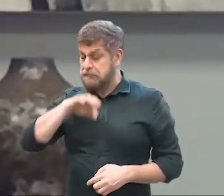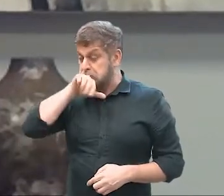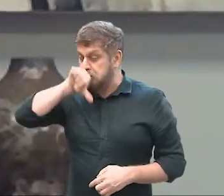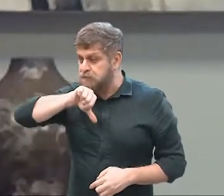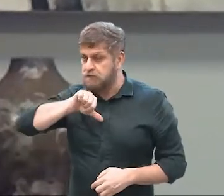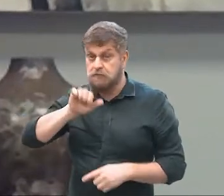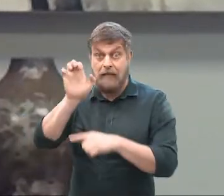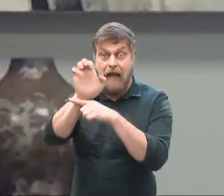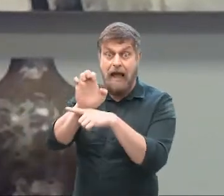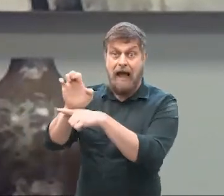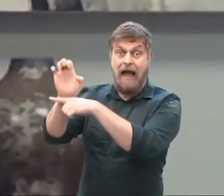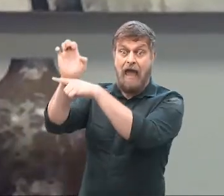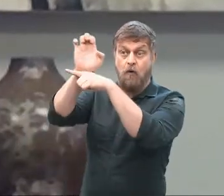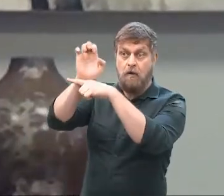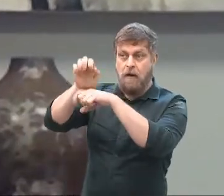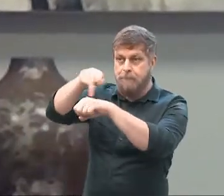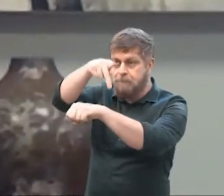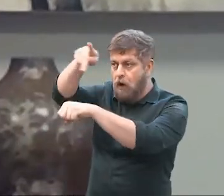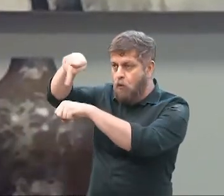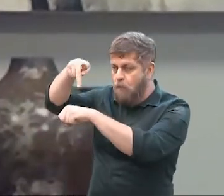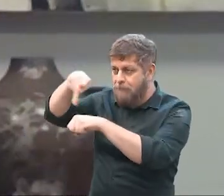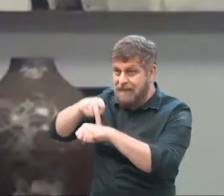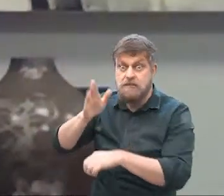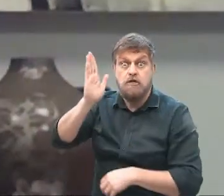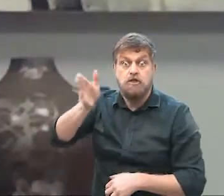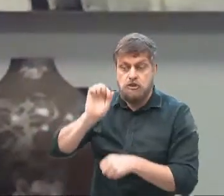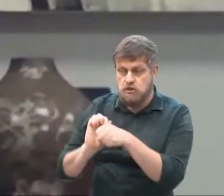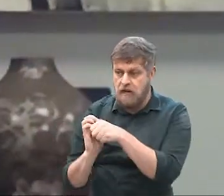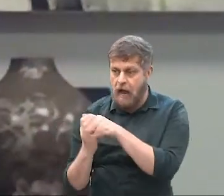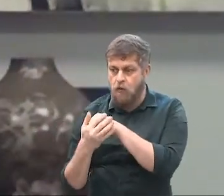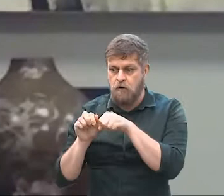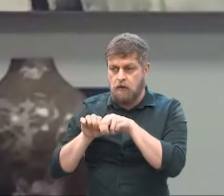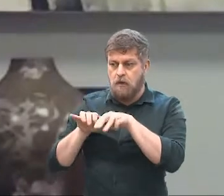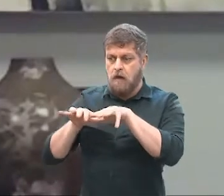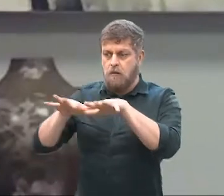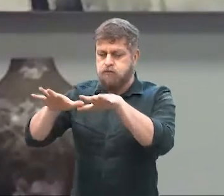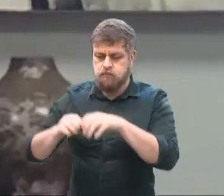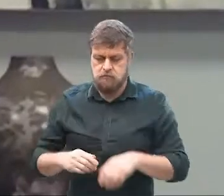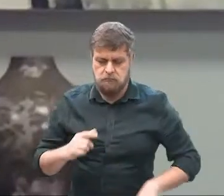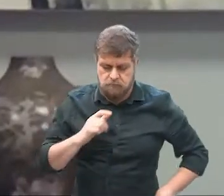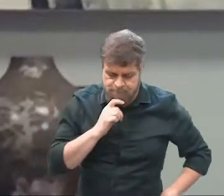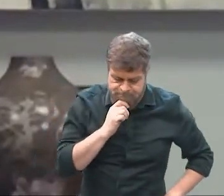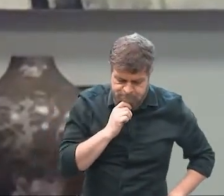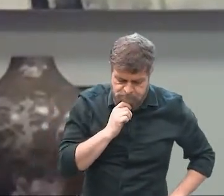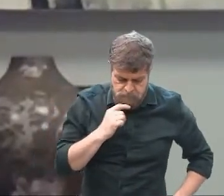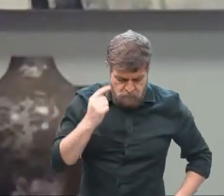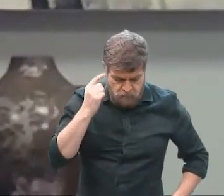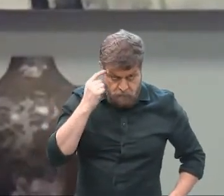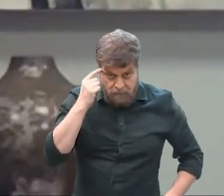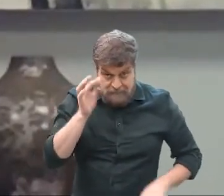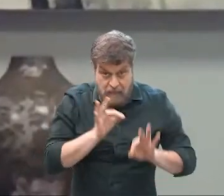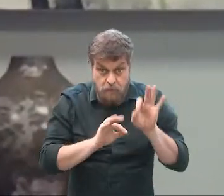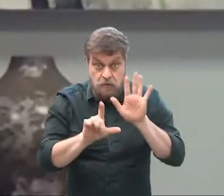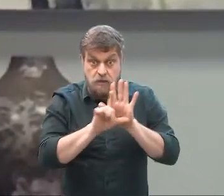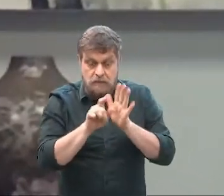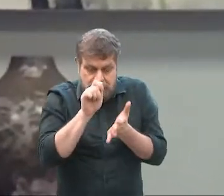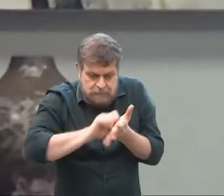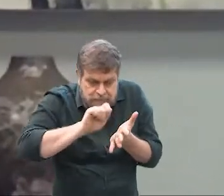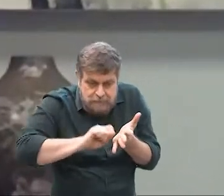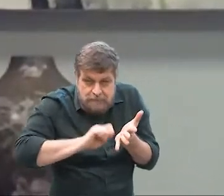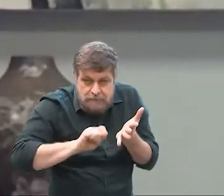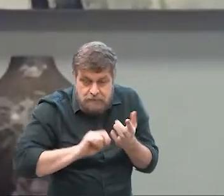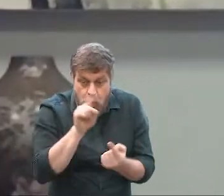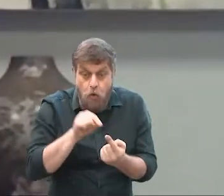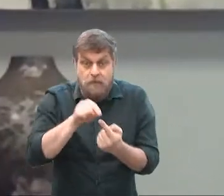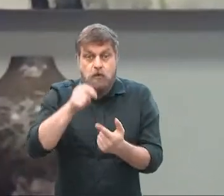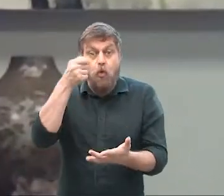pandemia assolava alguns países europeus. Sim. Com isso, eu achei por bem apresentar um projeto de lei que